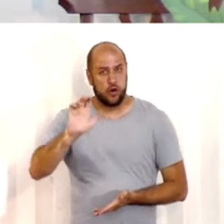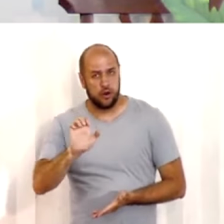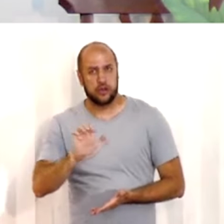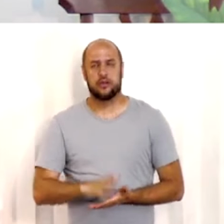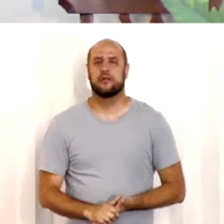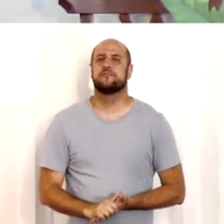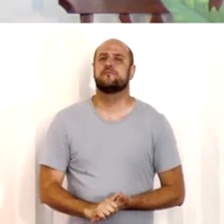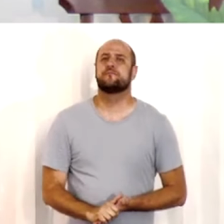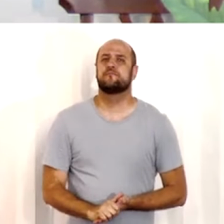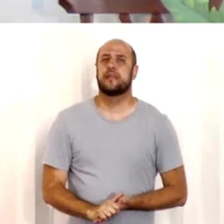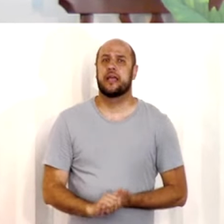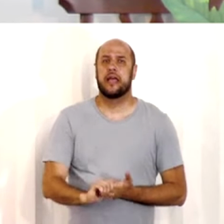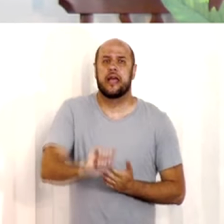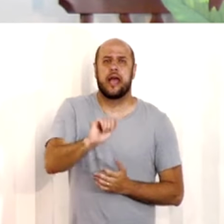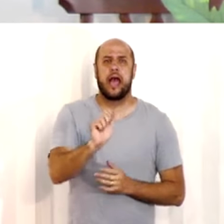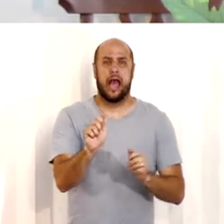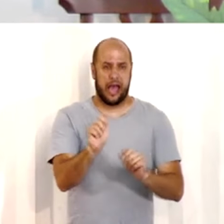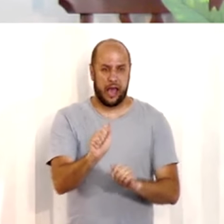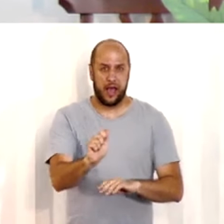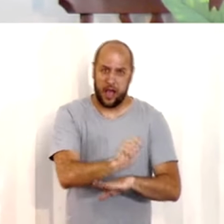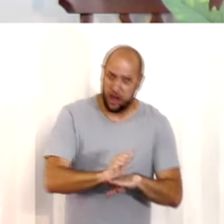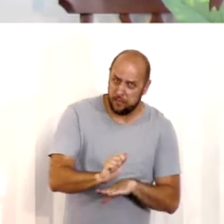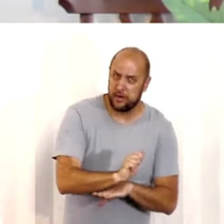divinamente instruído, é Abraão que